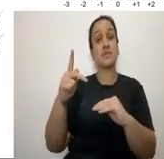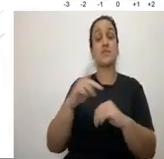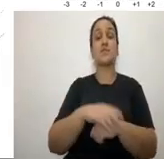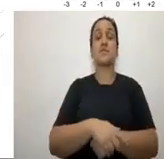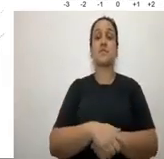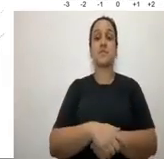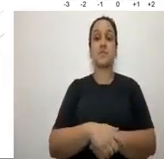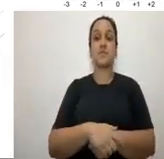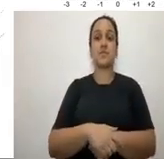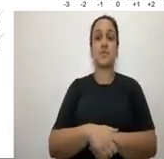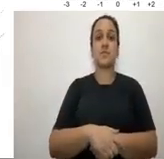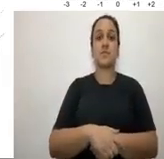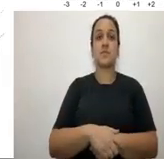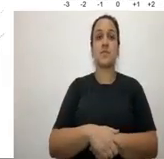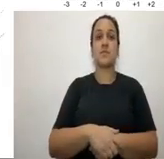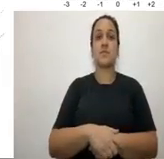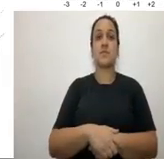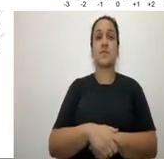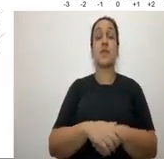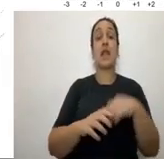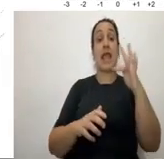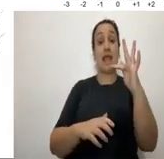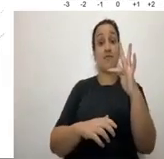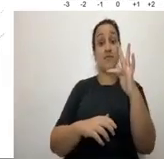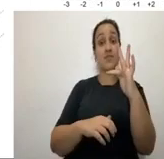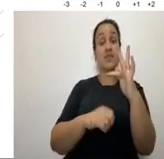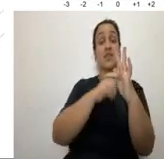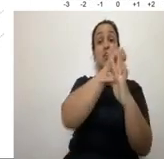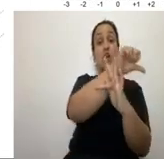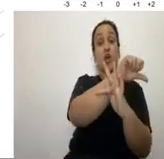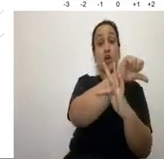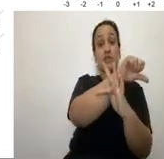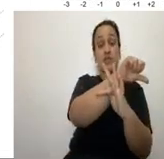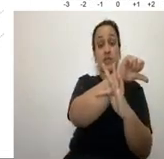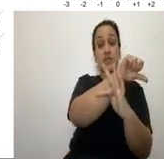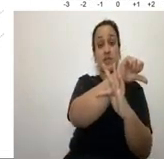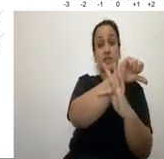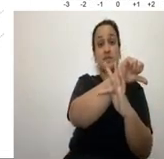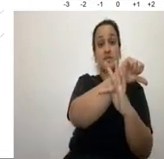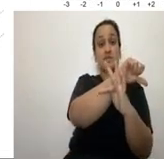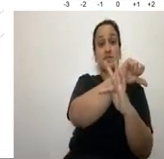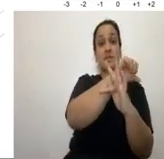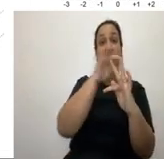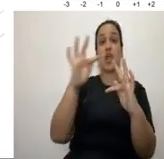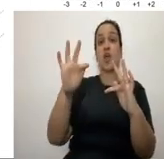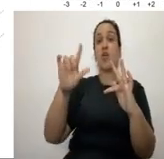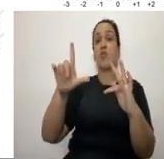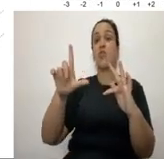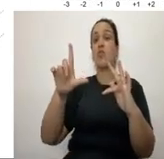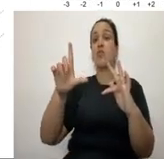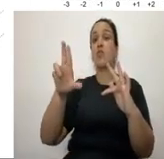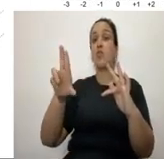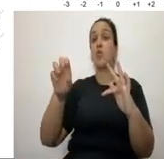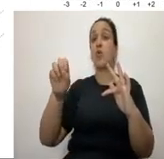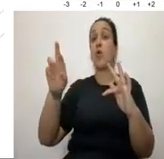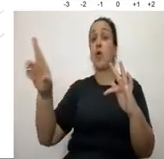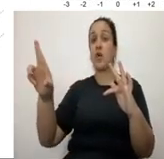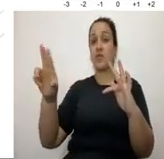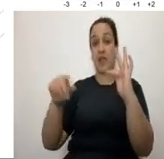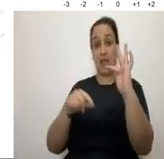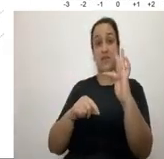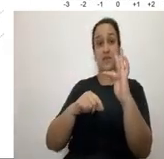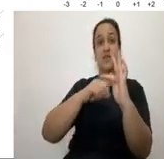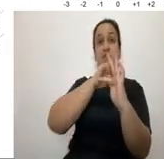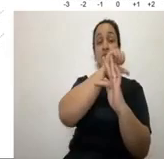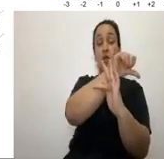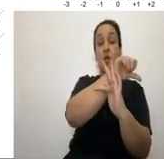de valência, 2s2, 2p4. O flúor, né? 9 é o número atômico